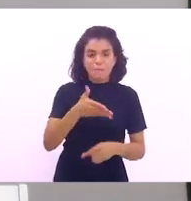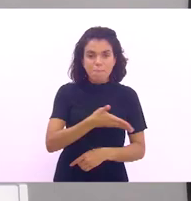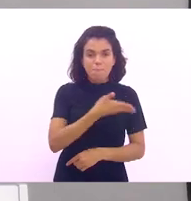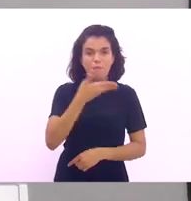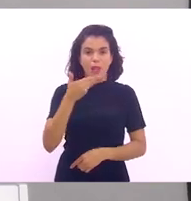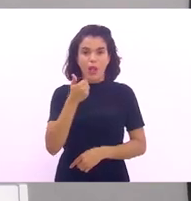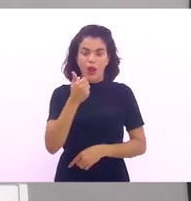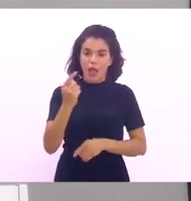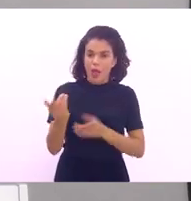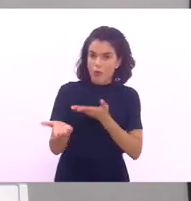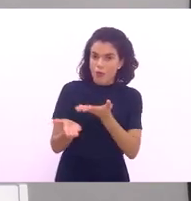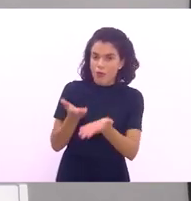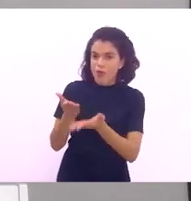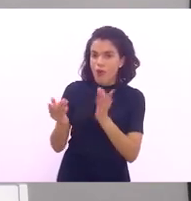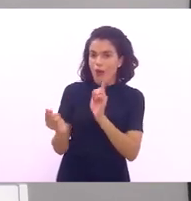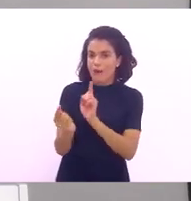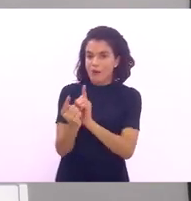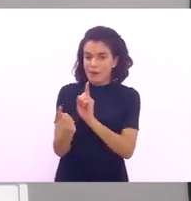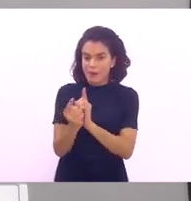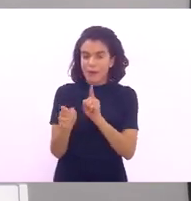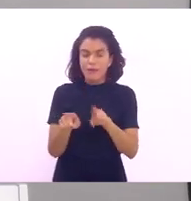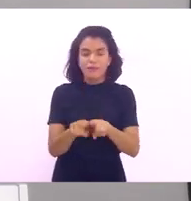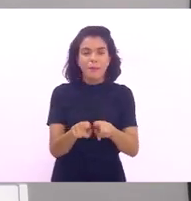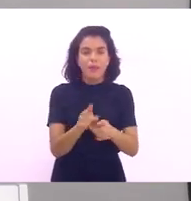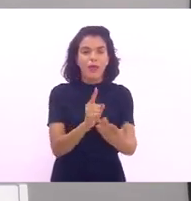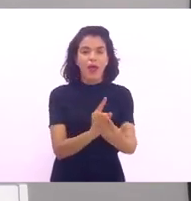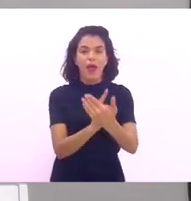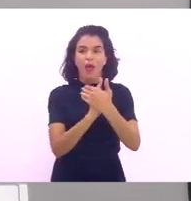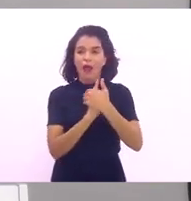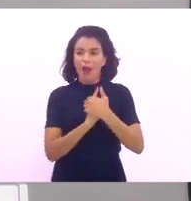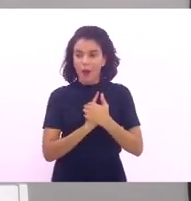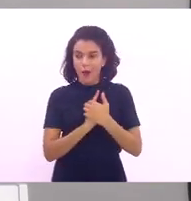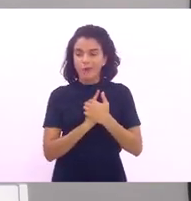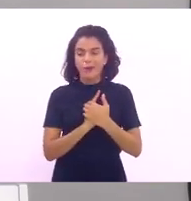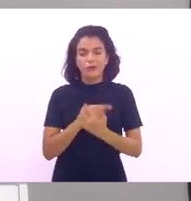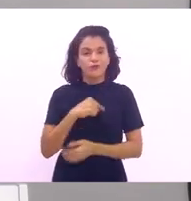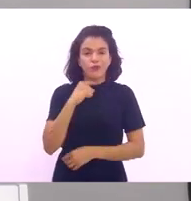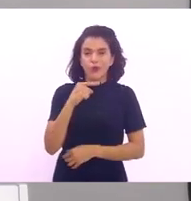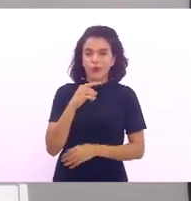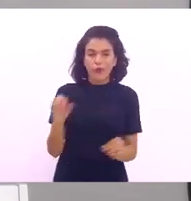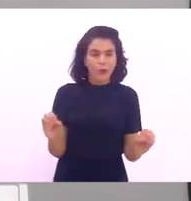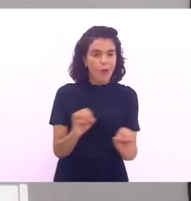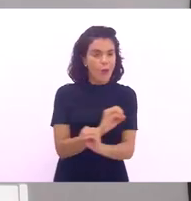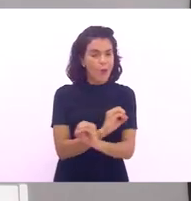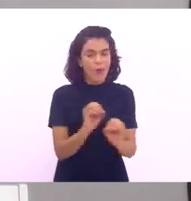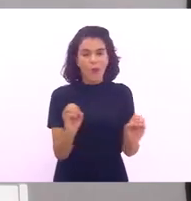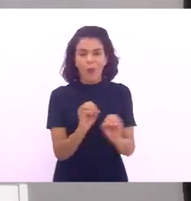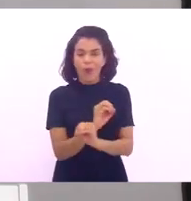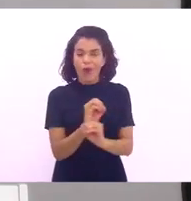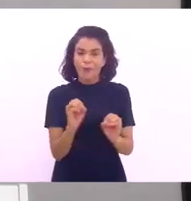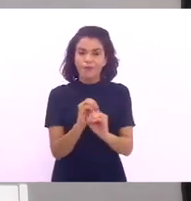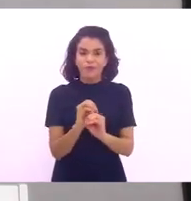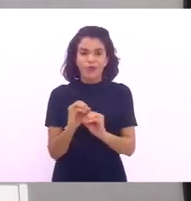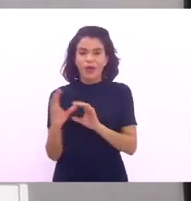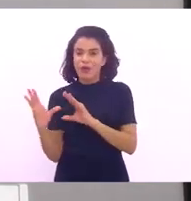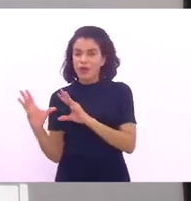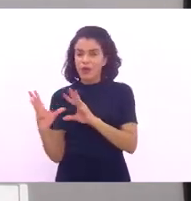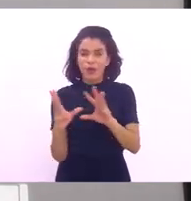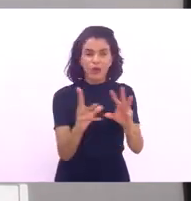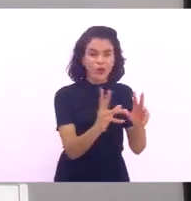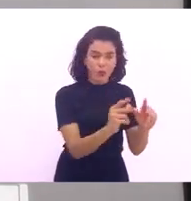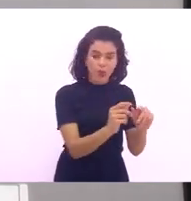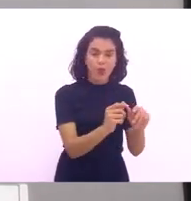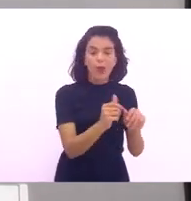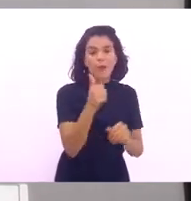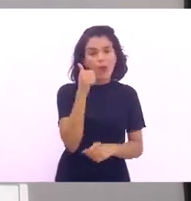atendimento as condições de acolhimento e eu não tenho dúvida de que grande parte dessas mulheres que